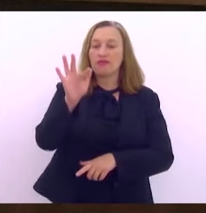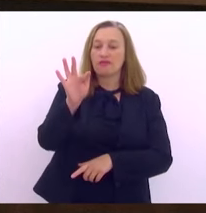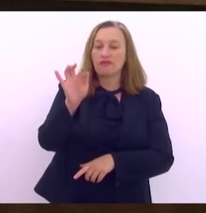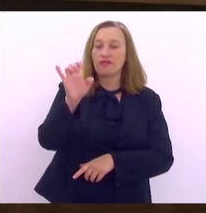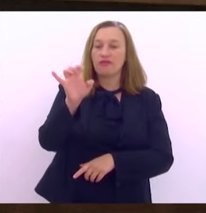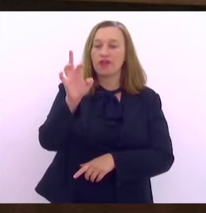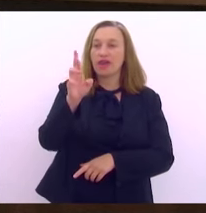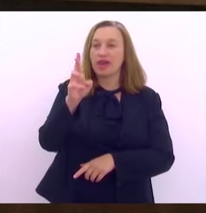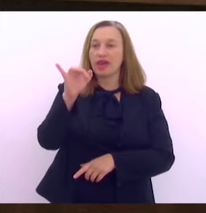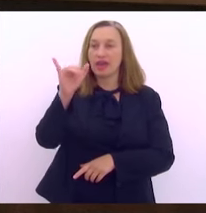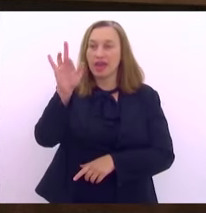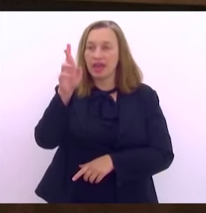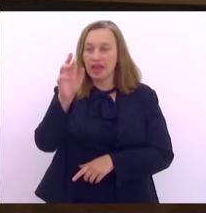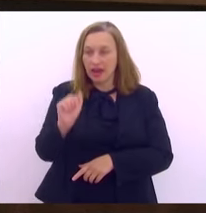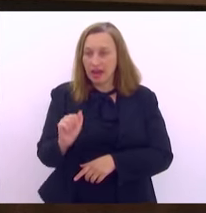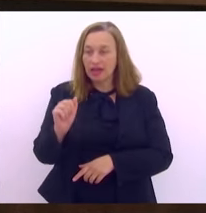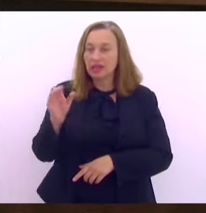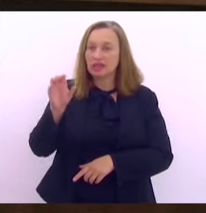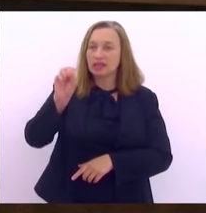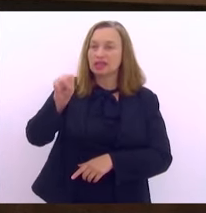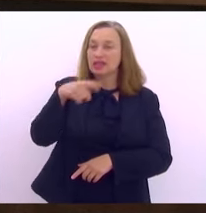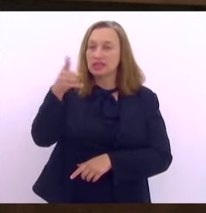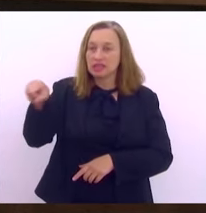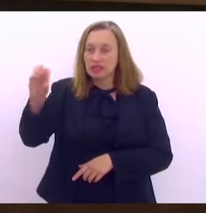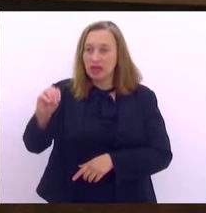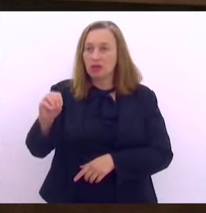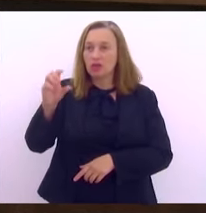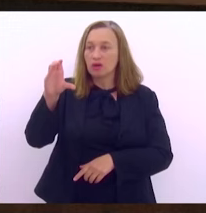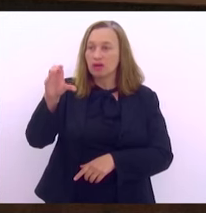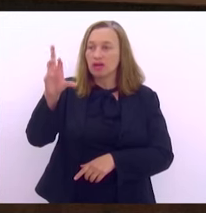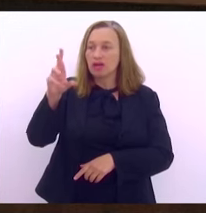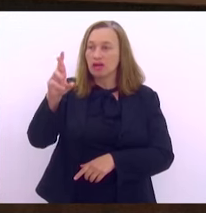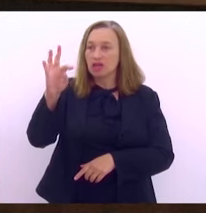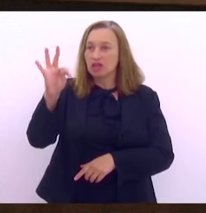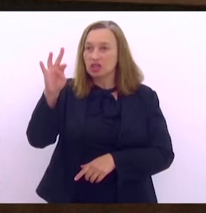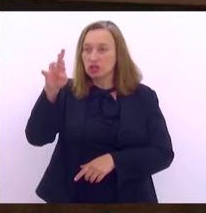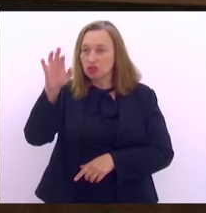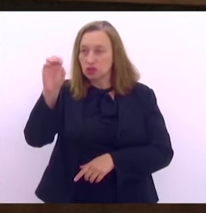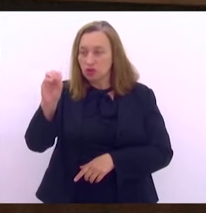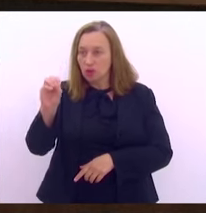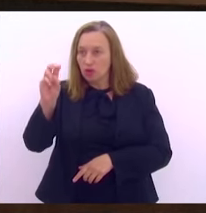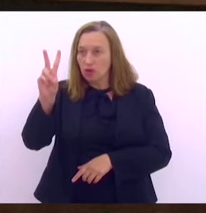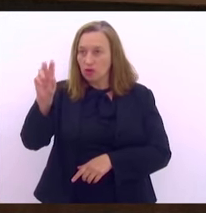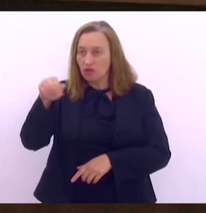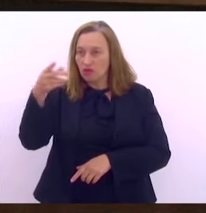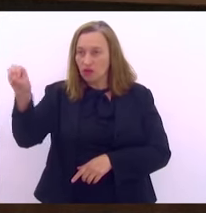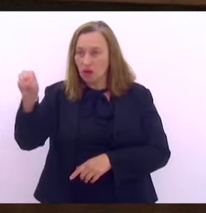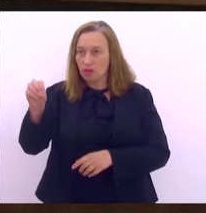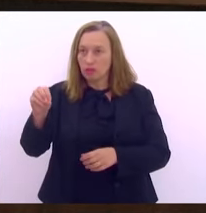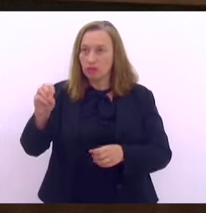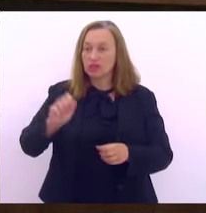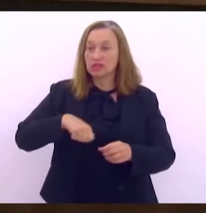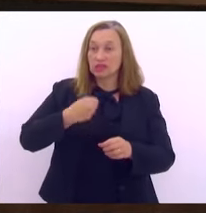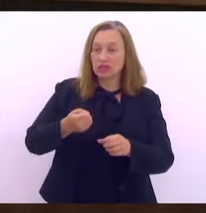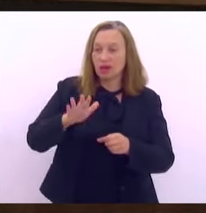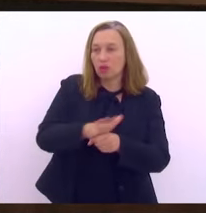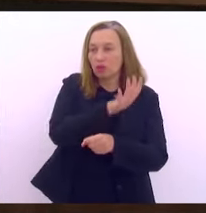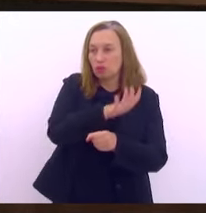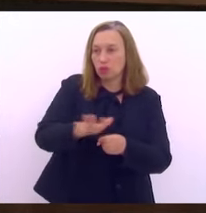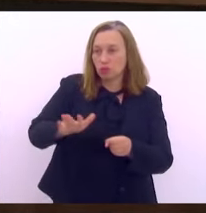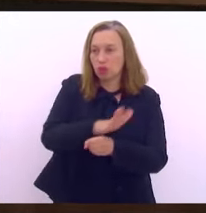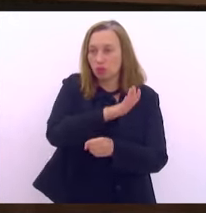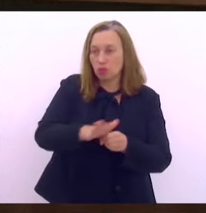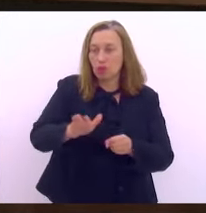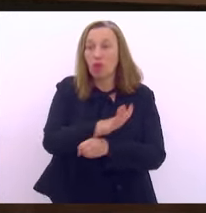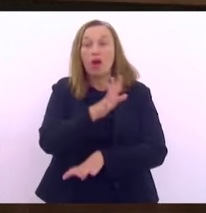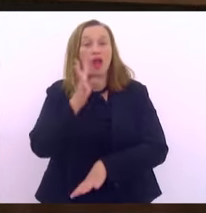um espaço onde todos os cariocas já se apropriaram como se nordestino também fosse. Isso é muito bacana, porque